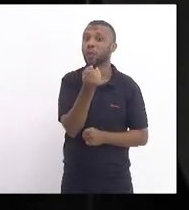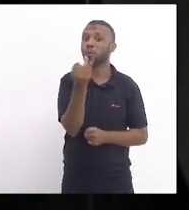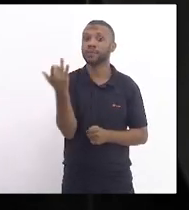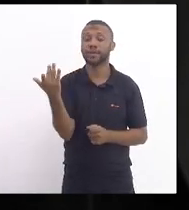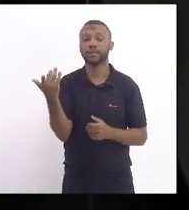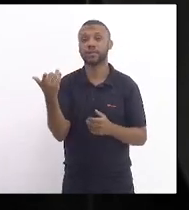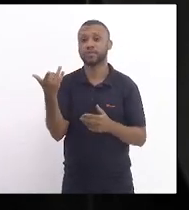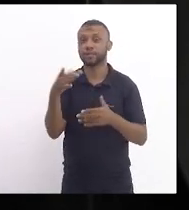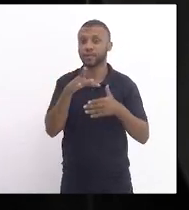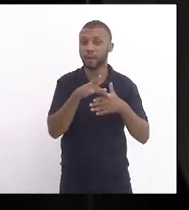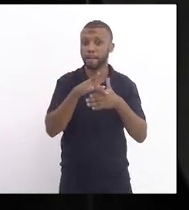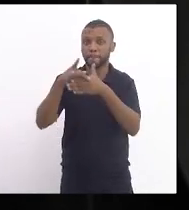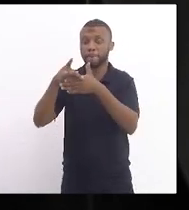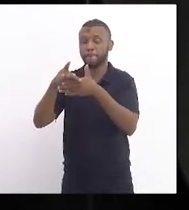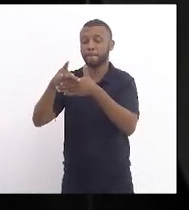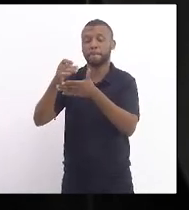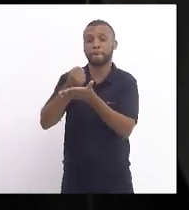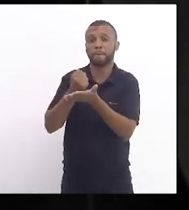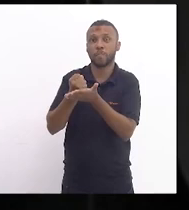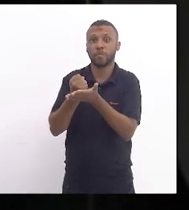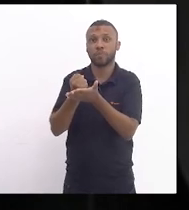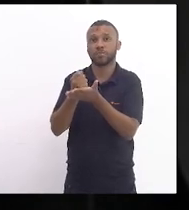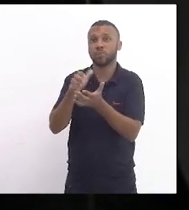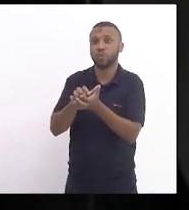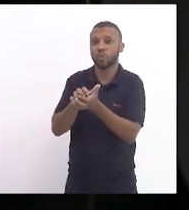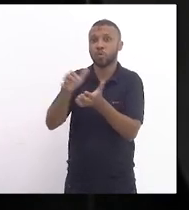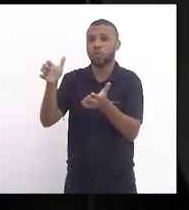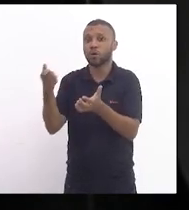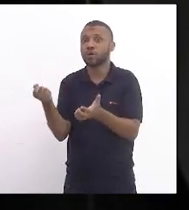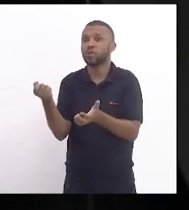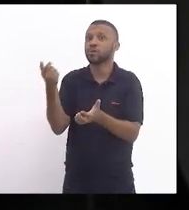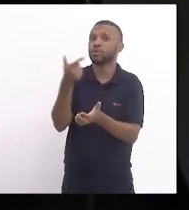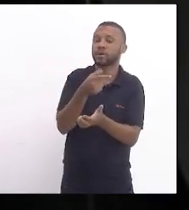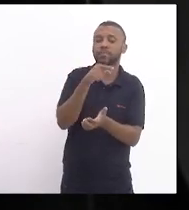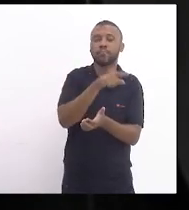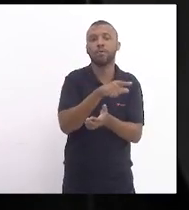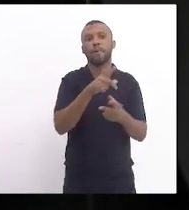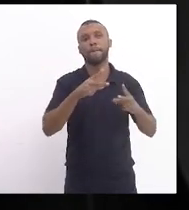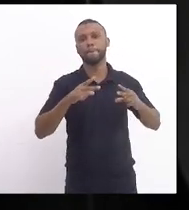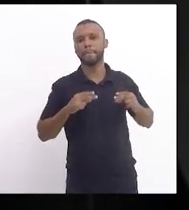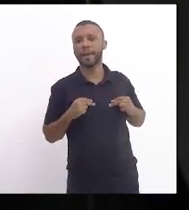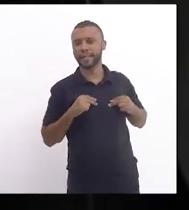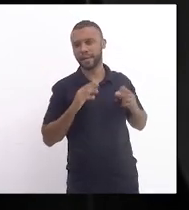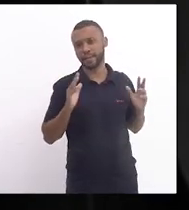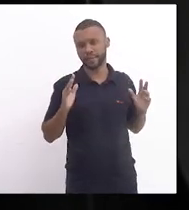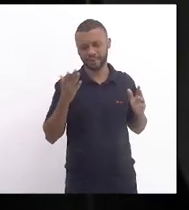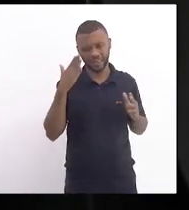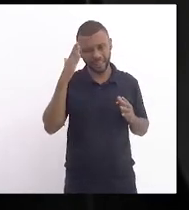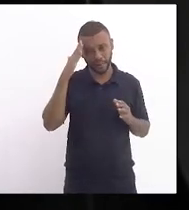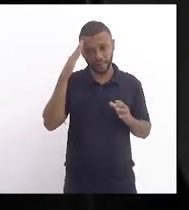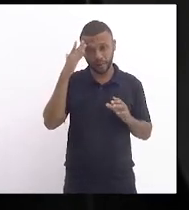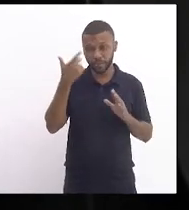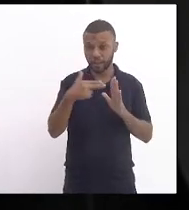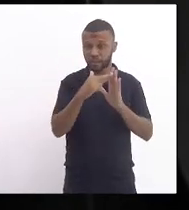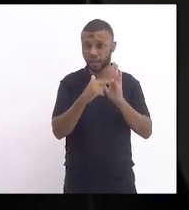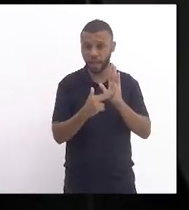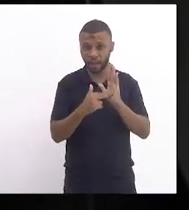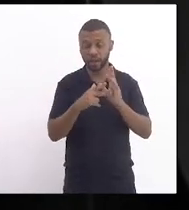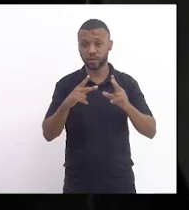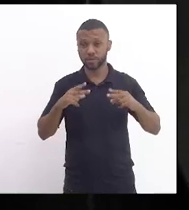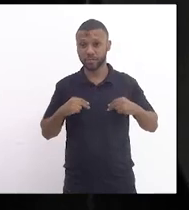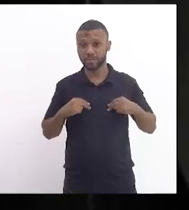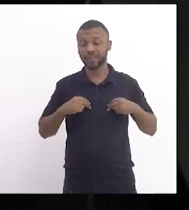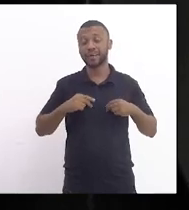promoções por antiguidade do que por merecimento o quanto os critérios do merecimento são